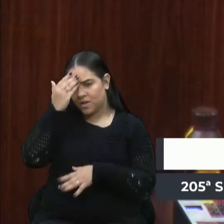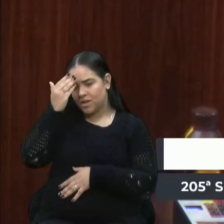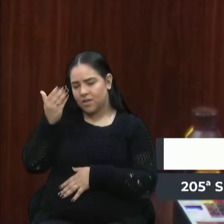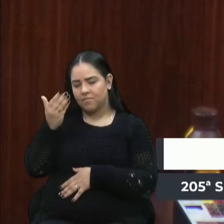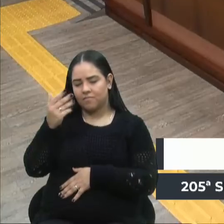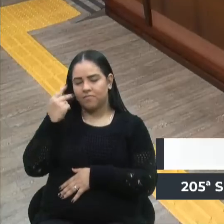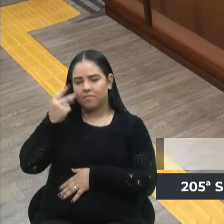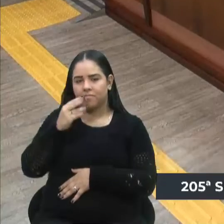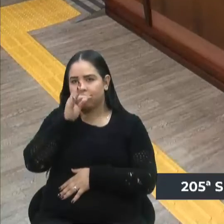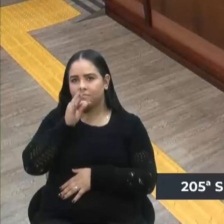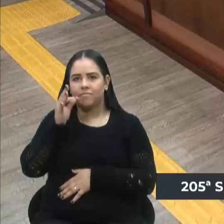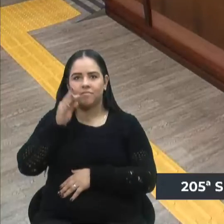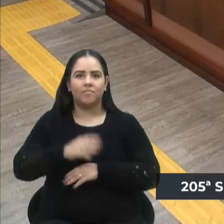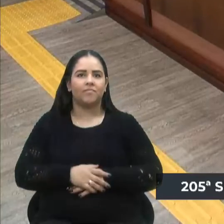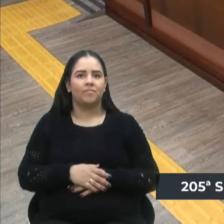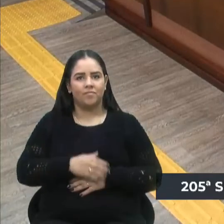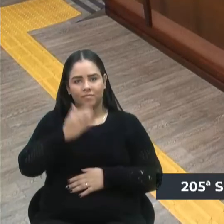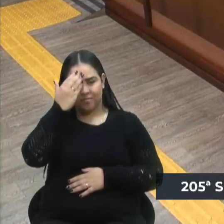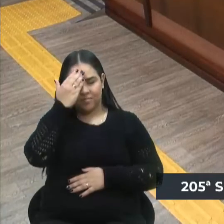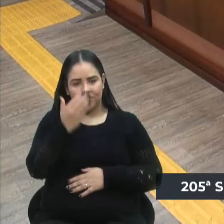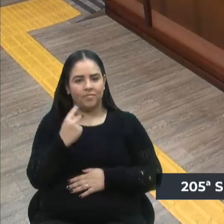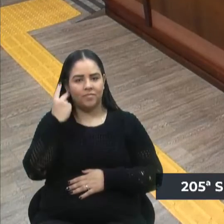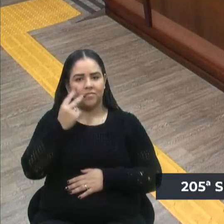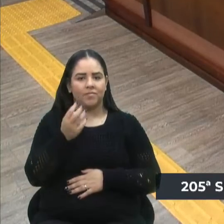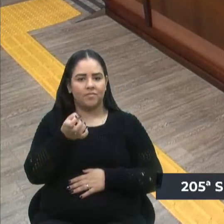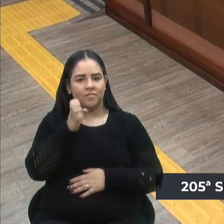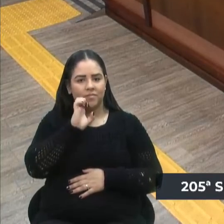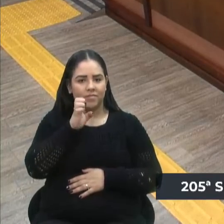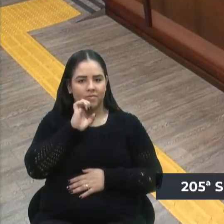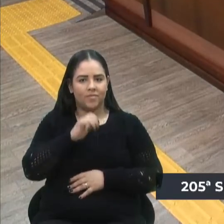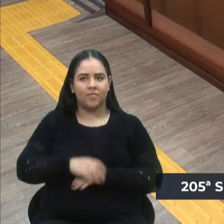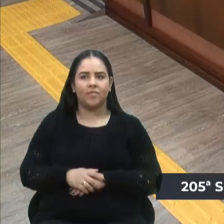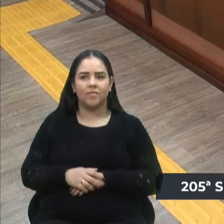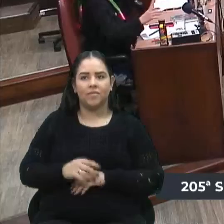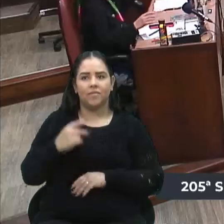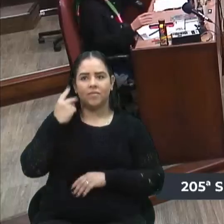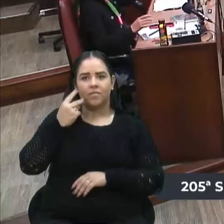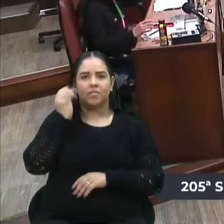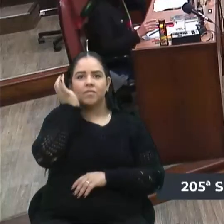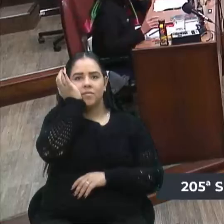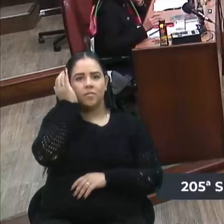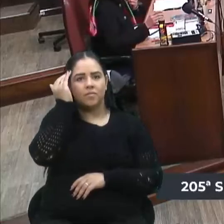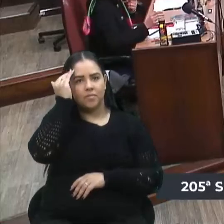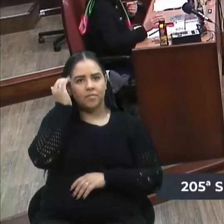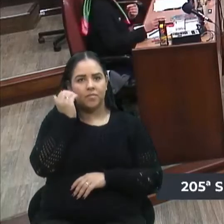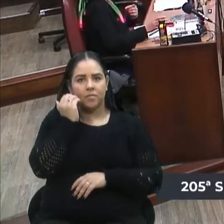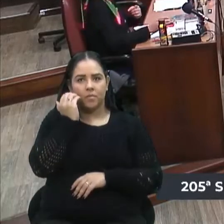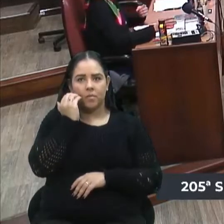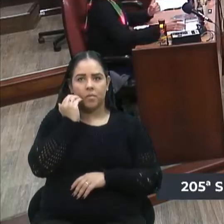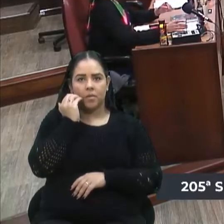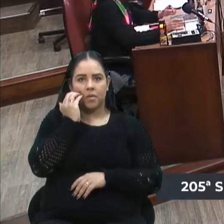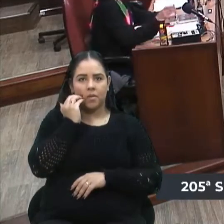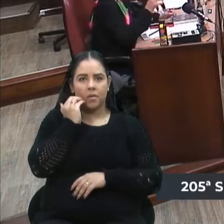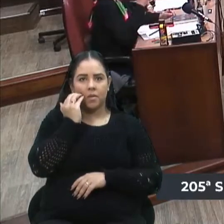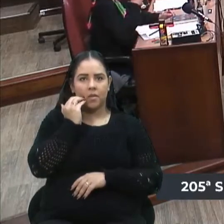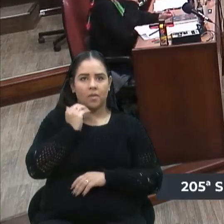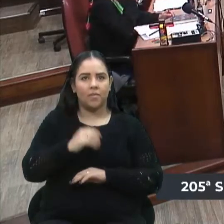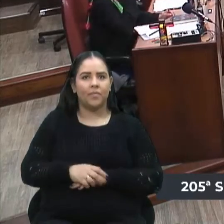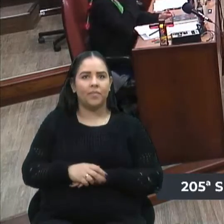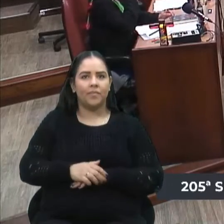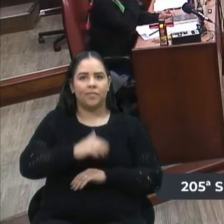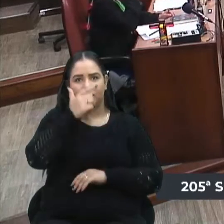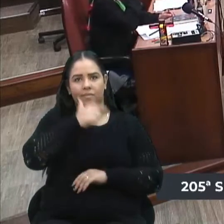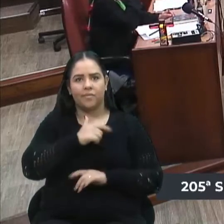parte, vereadora Tati. Obrigada, vereadora Estela. Vereador Felipe. Vereadora Tati, eu acho primeiramente muito